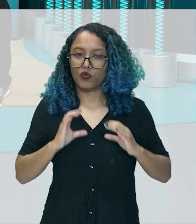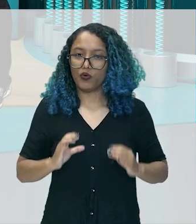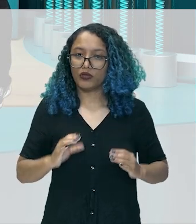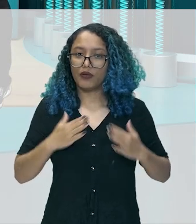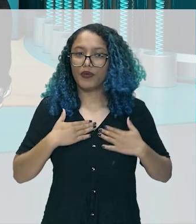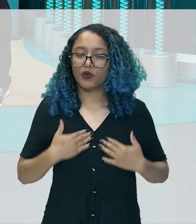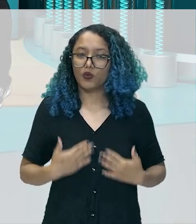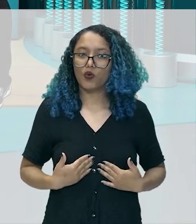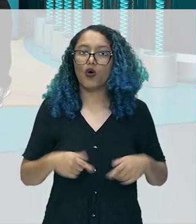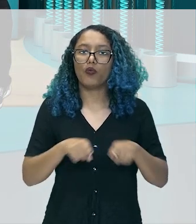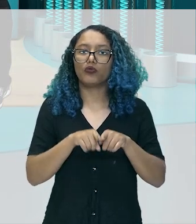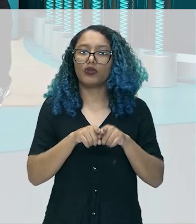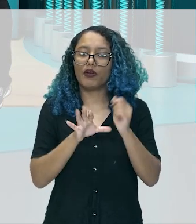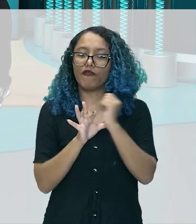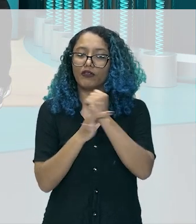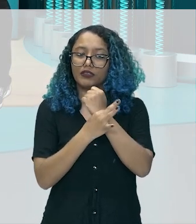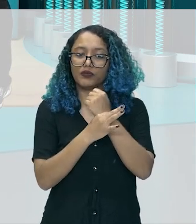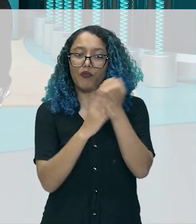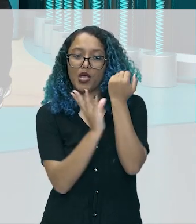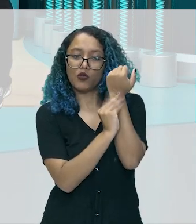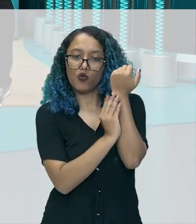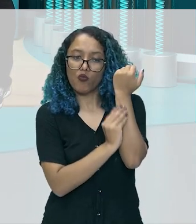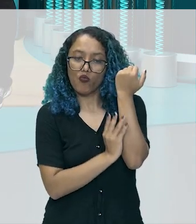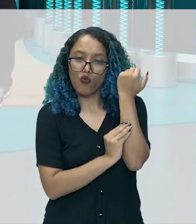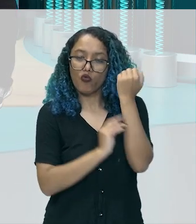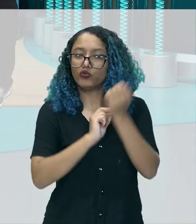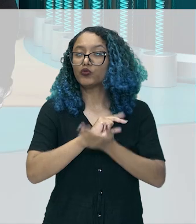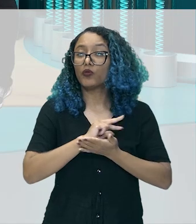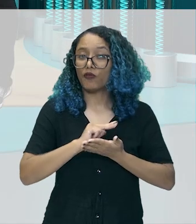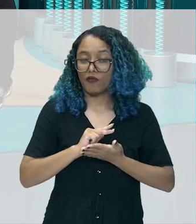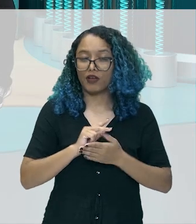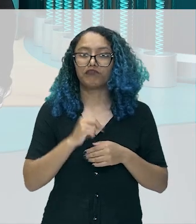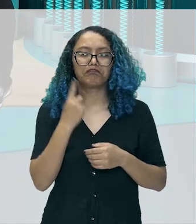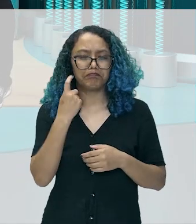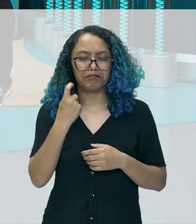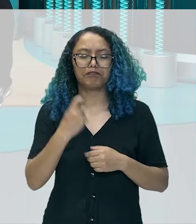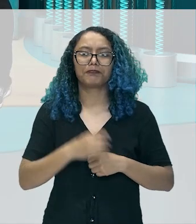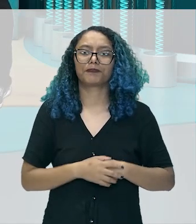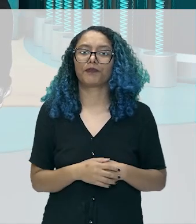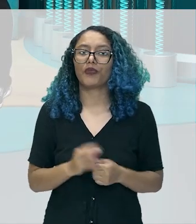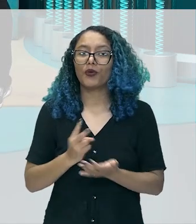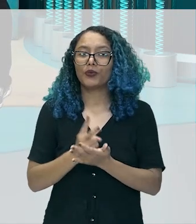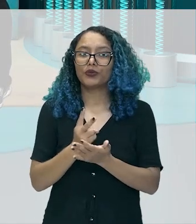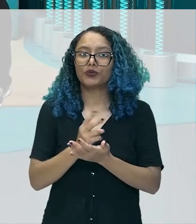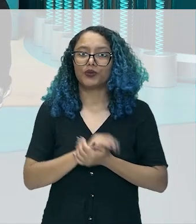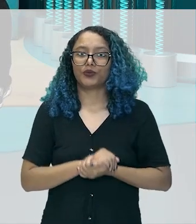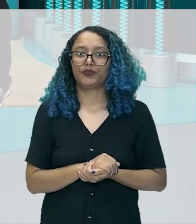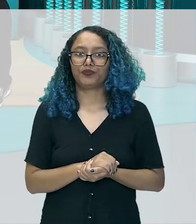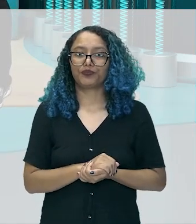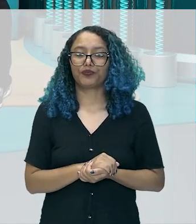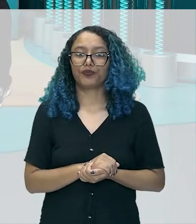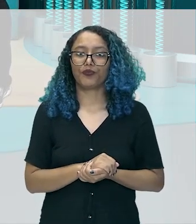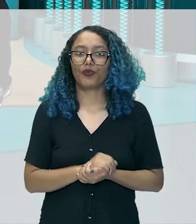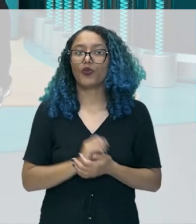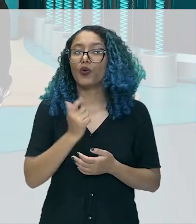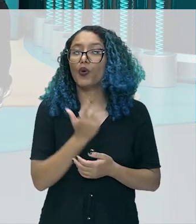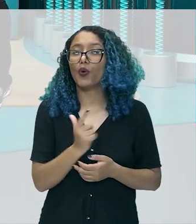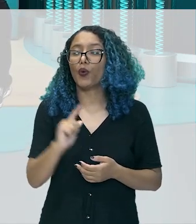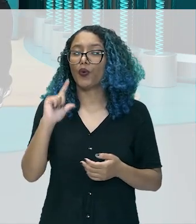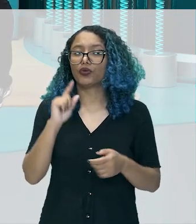alguns equipamentos, como halter, prancha flutuadora, dentre outros. Também vale a pena experimentar e conhecer